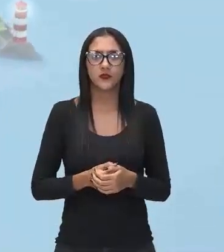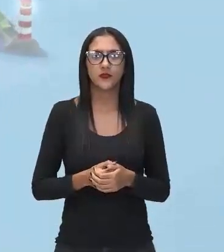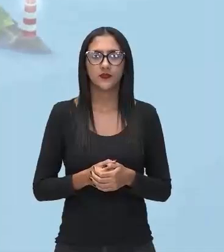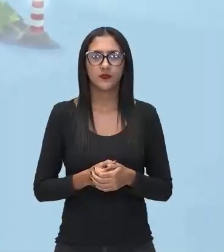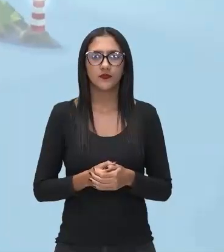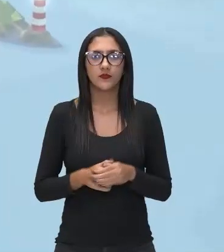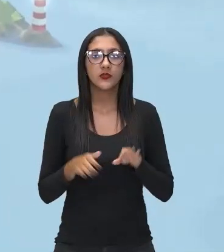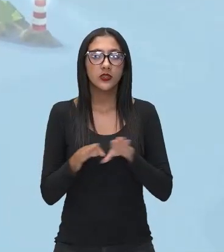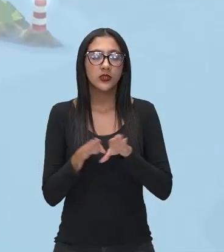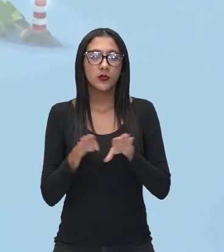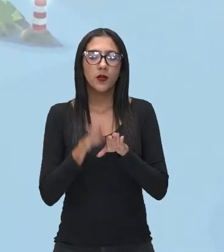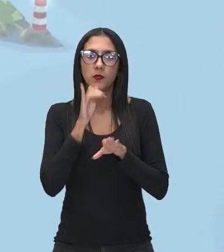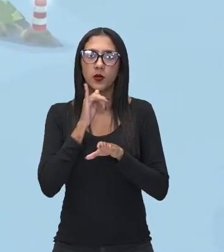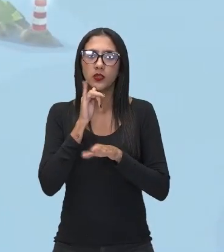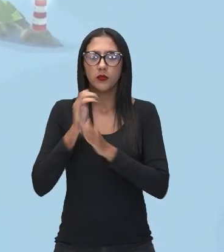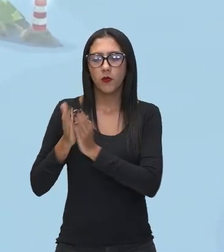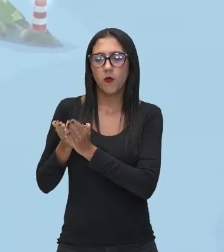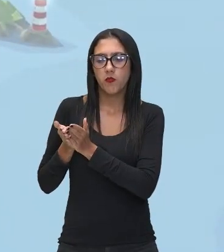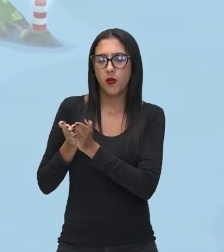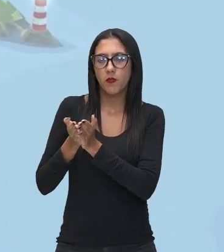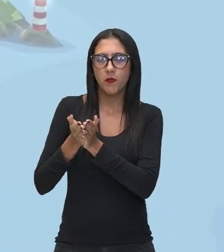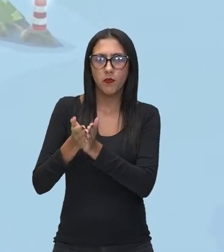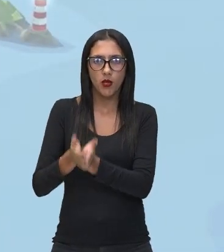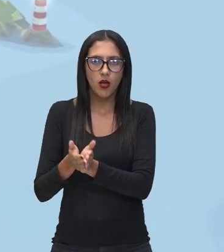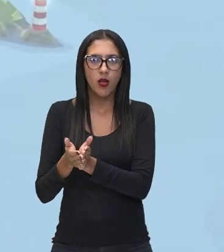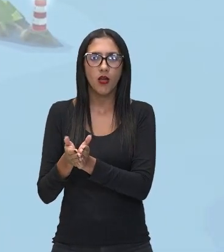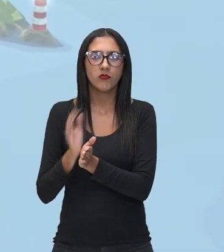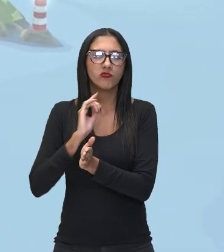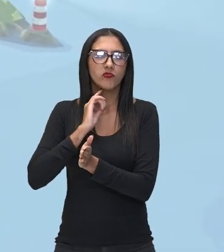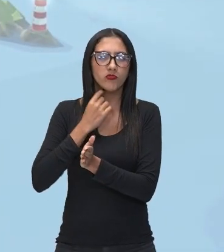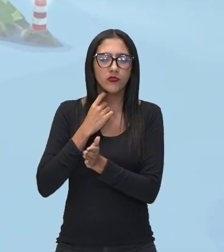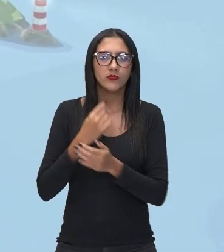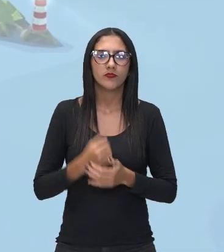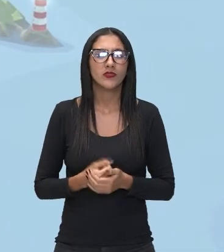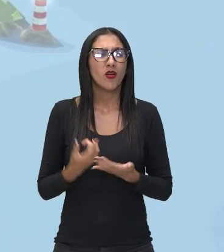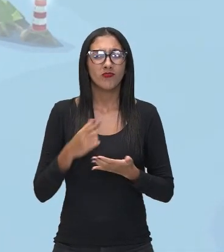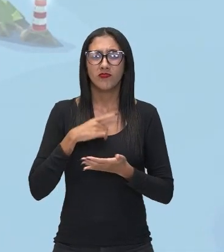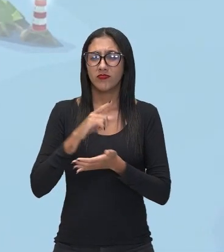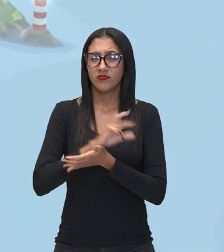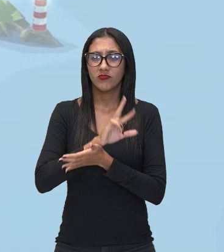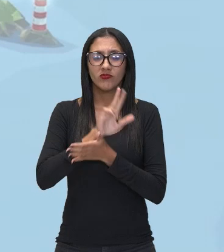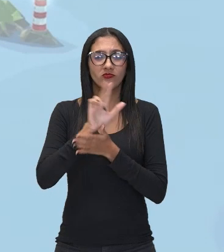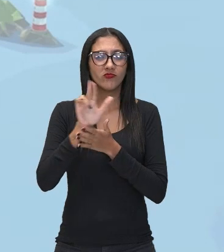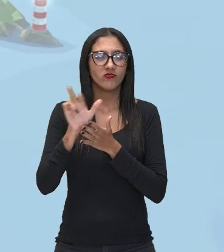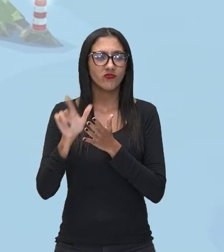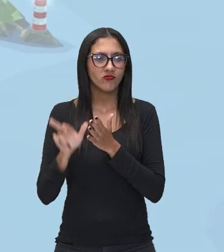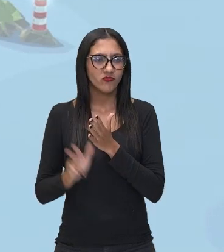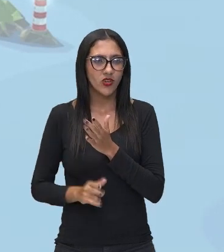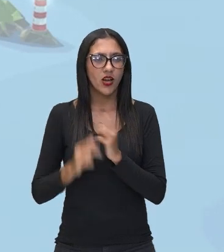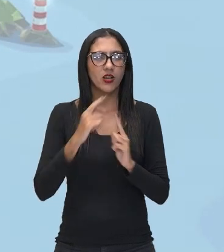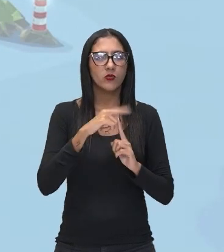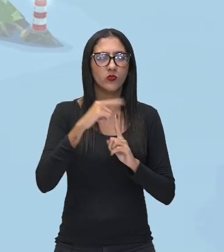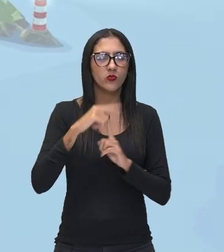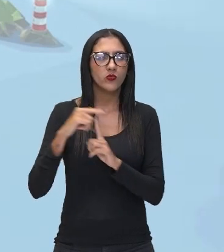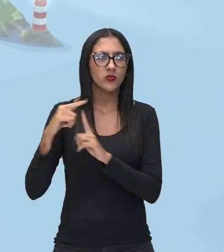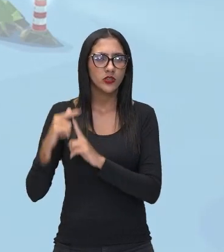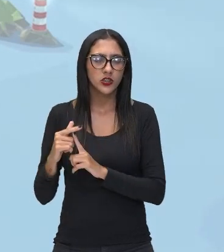o tráfico marítimo. Então, várias formas aí de poluição, né, dos resíduos,